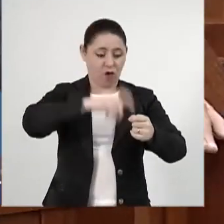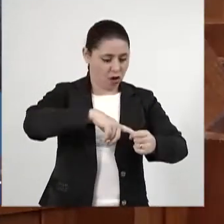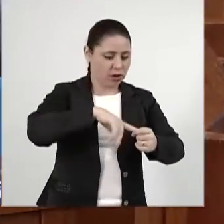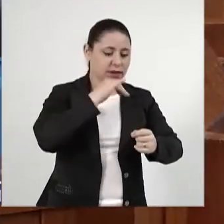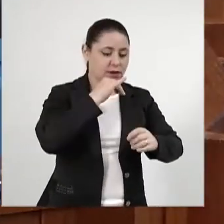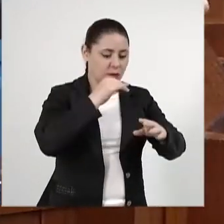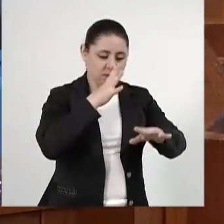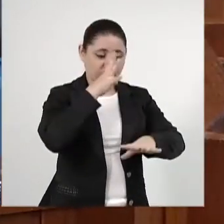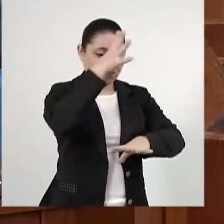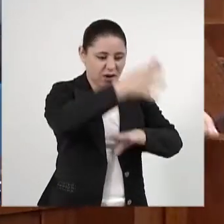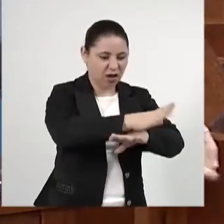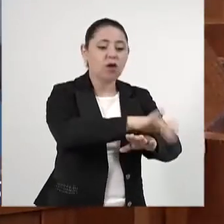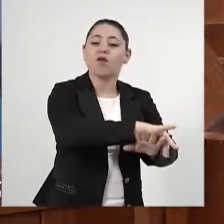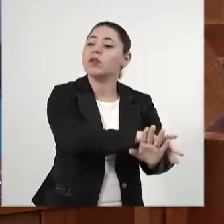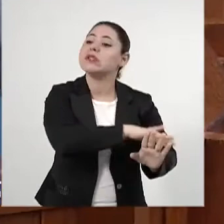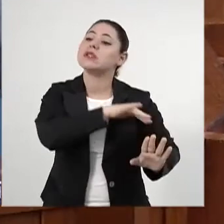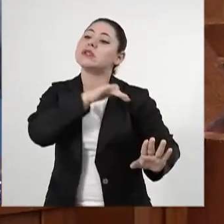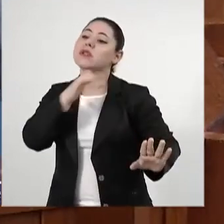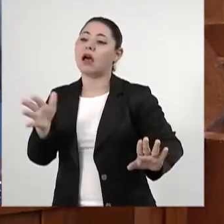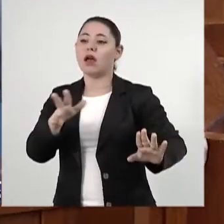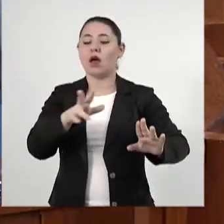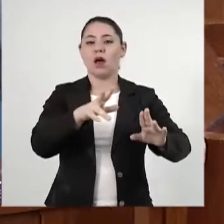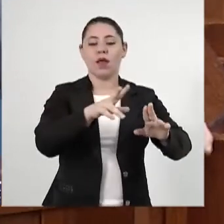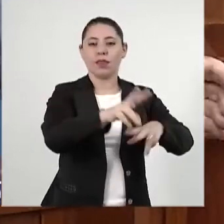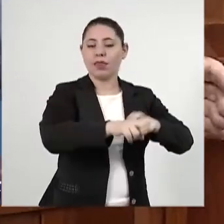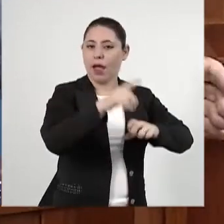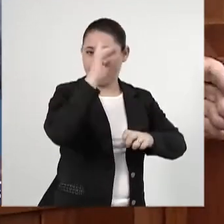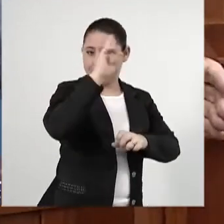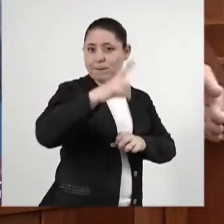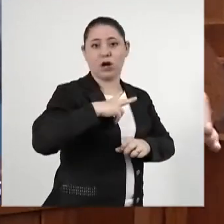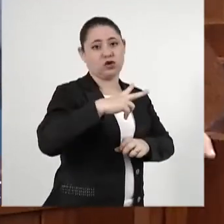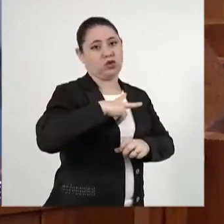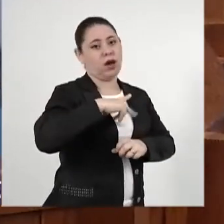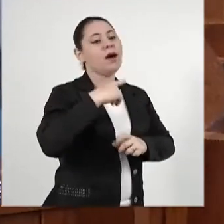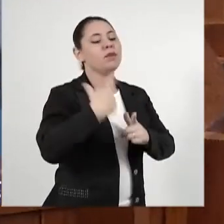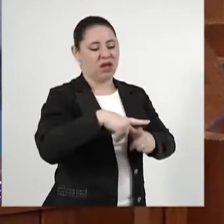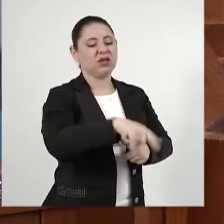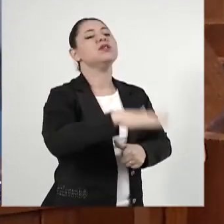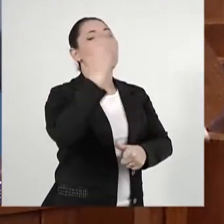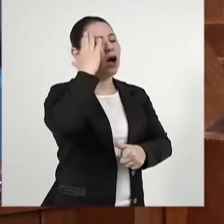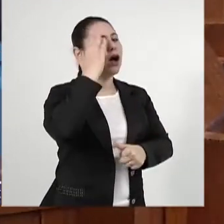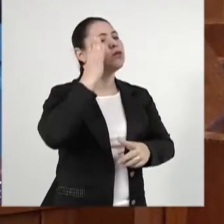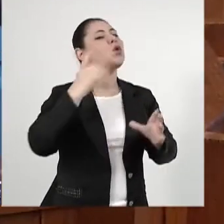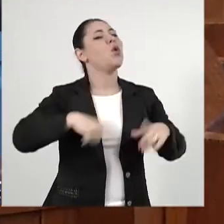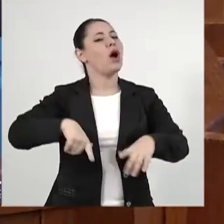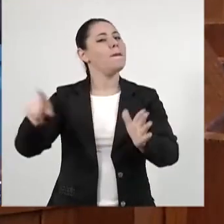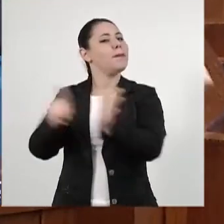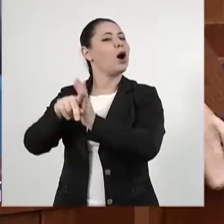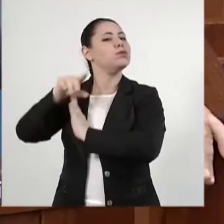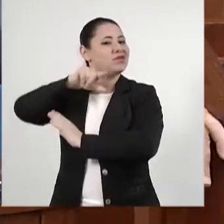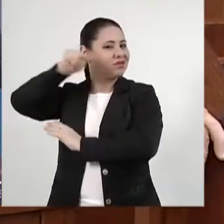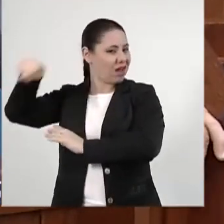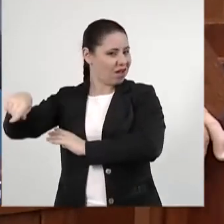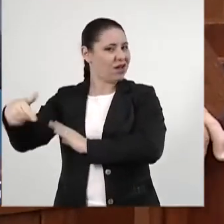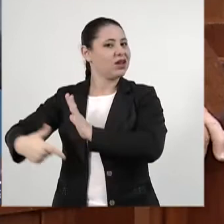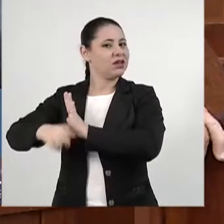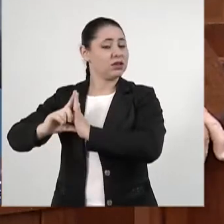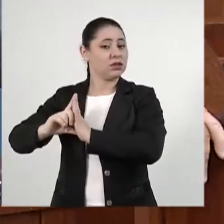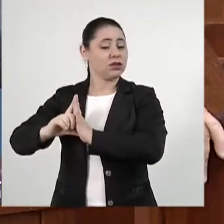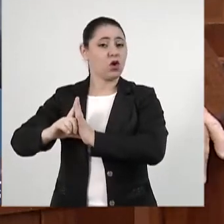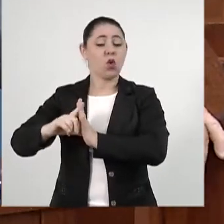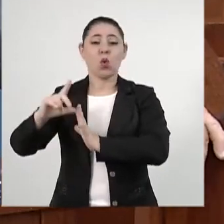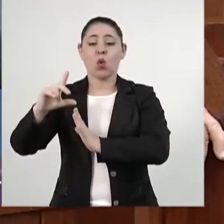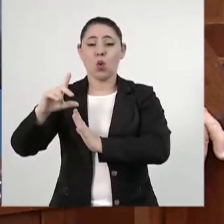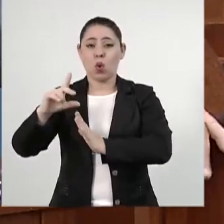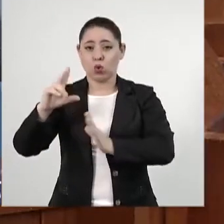saiu, porque os índios que estão nas propriedades invadidas, eles sabem de onde eles saíram. Os índios que estão ali em Rio Brilhante invadindo